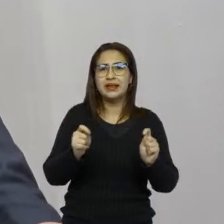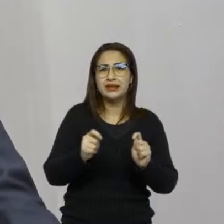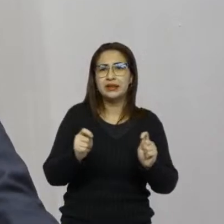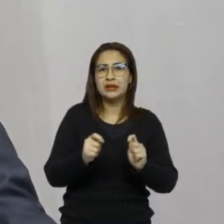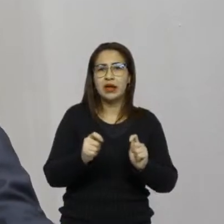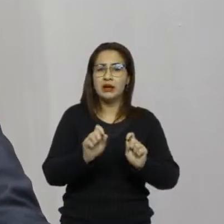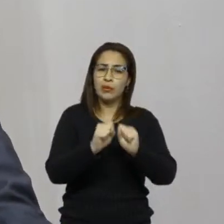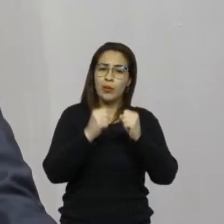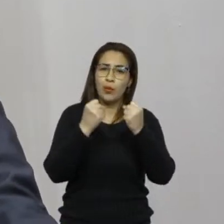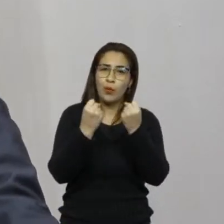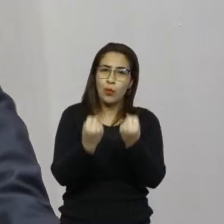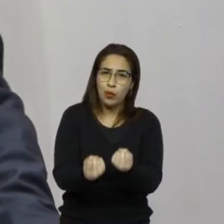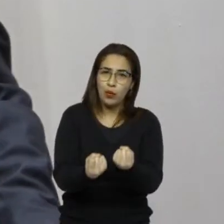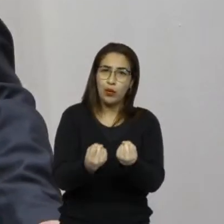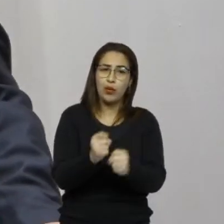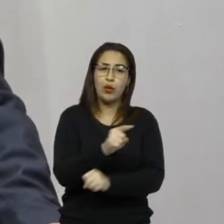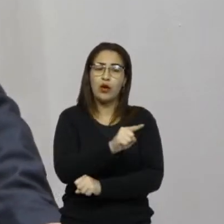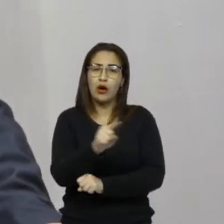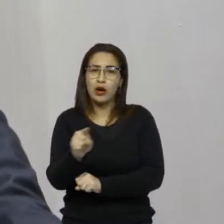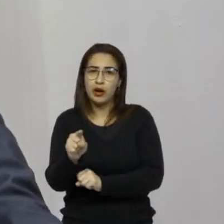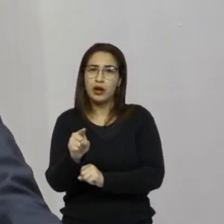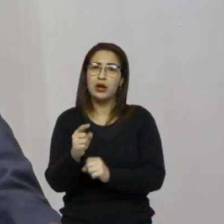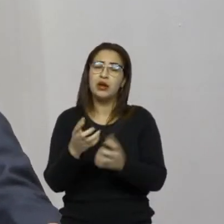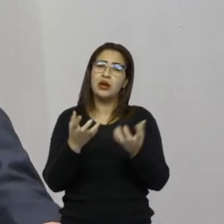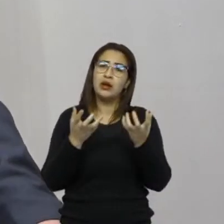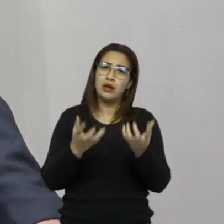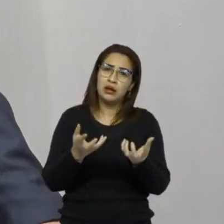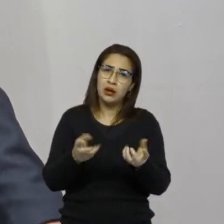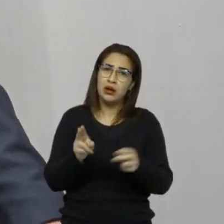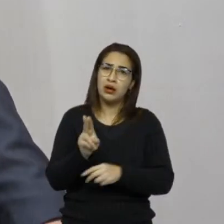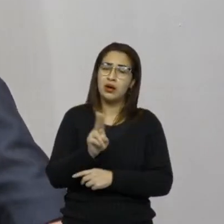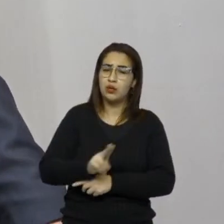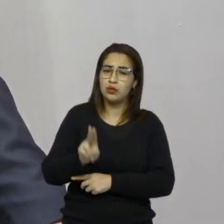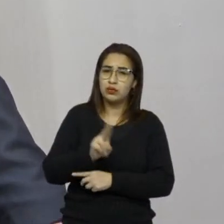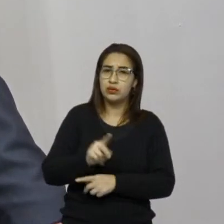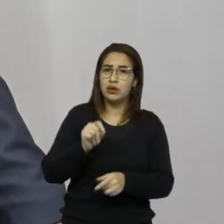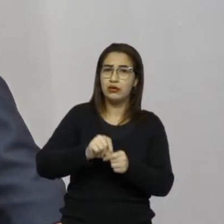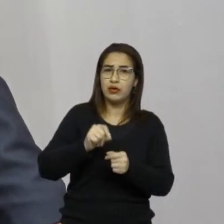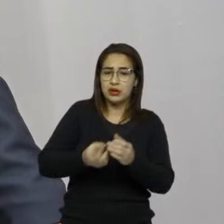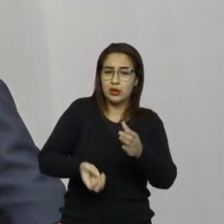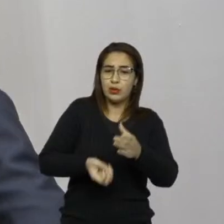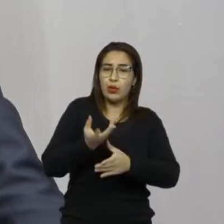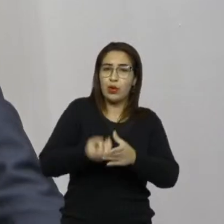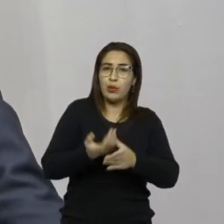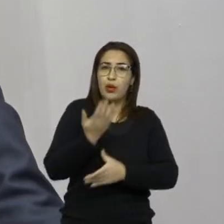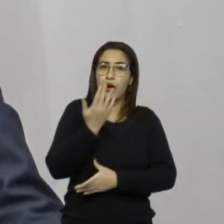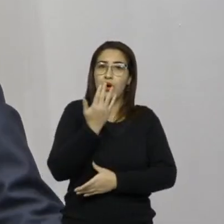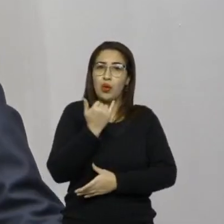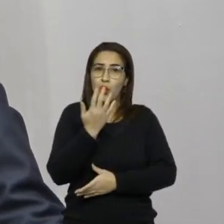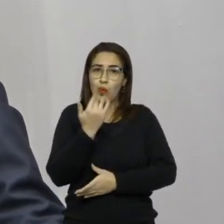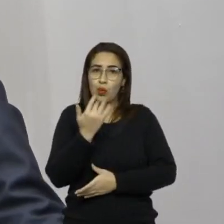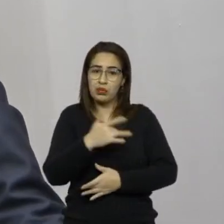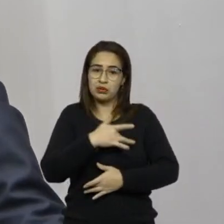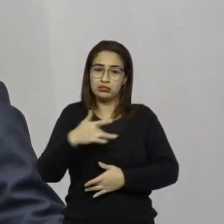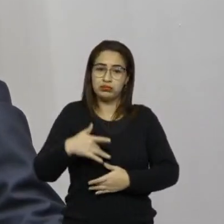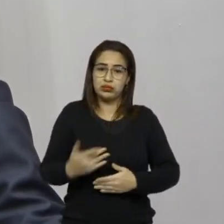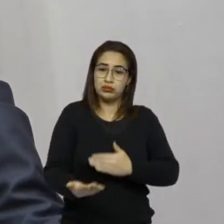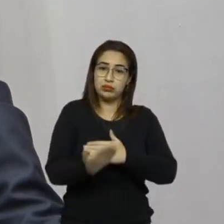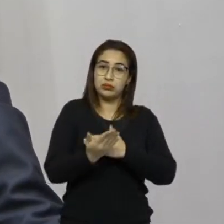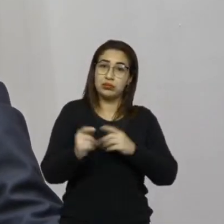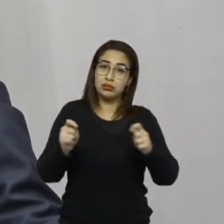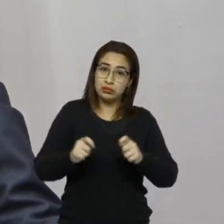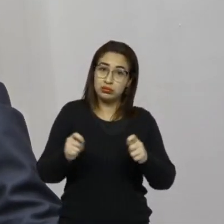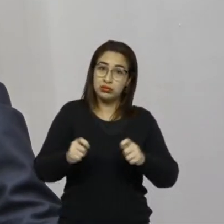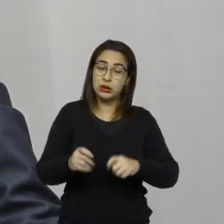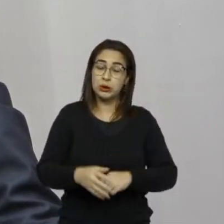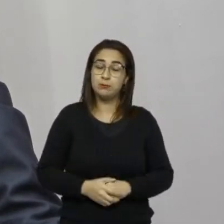defesa daqueles que se propõem à produção do alimento saudável. Isto que é importante e é estratégico